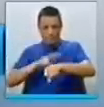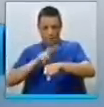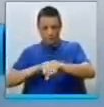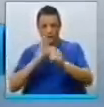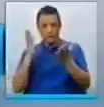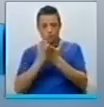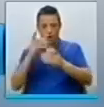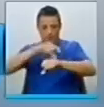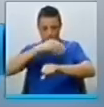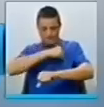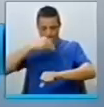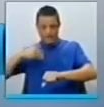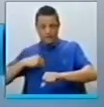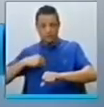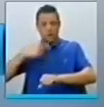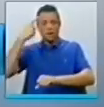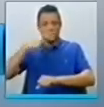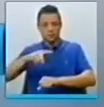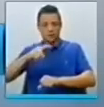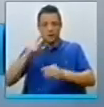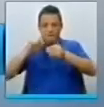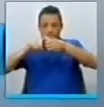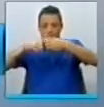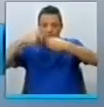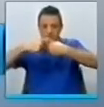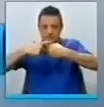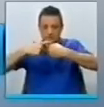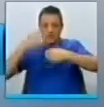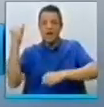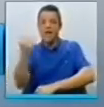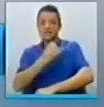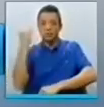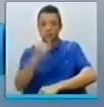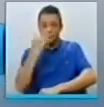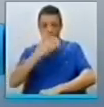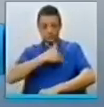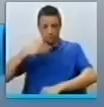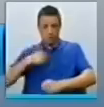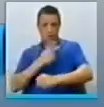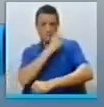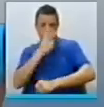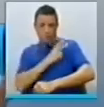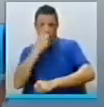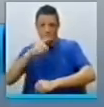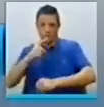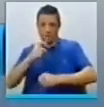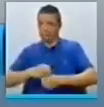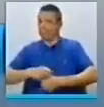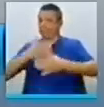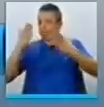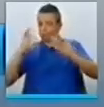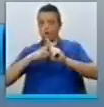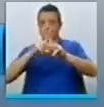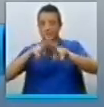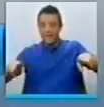escolas médicas que têm como parceiros privilegiados As instituições de saúde e nós na faculdade de medicina do porto temos o nosso parceiro privilegiado ao Hospital